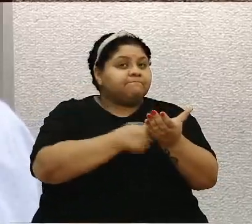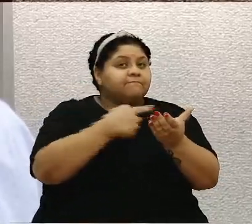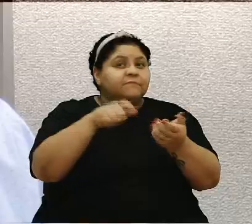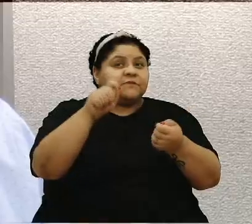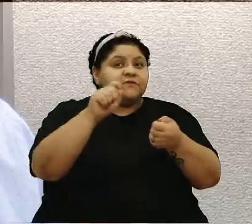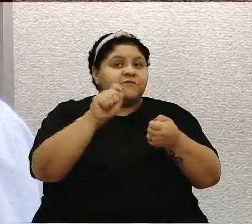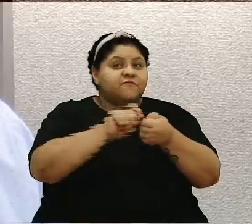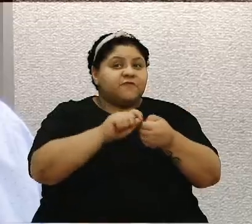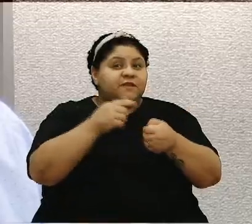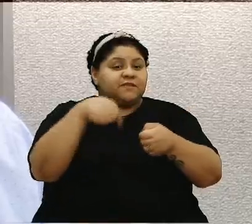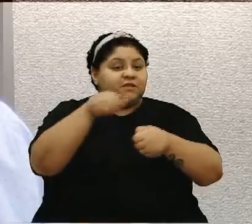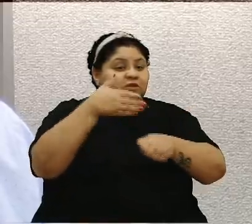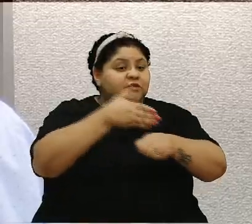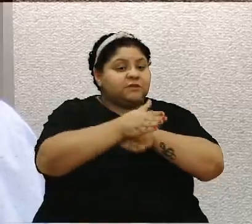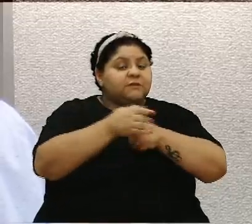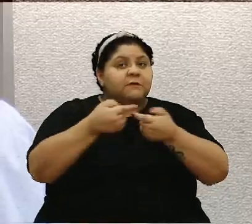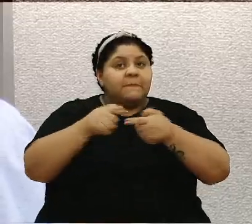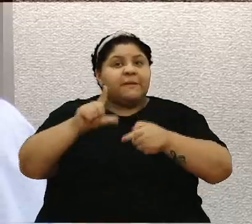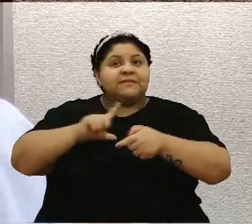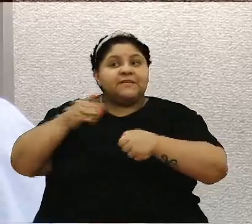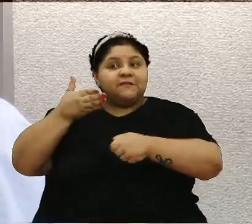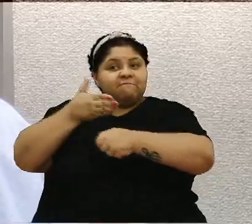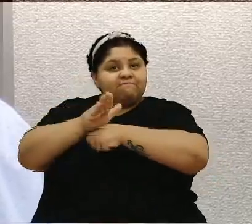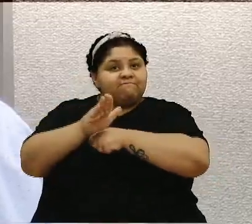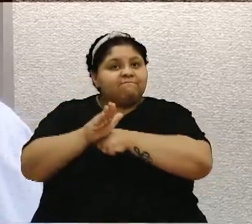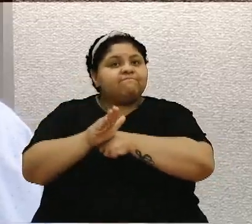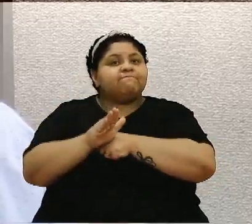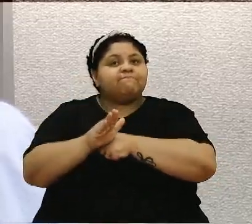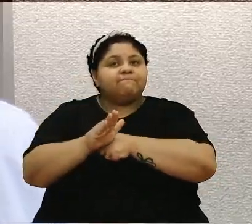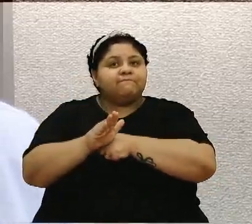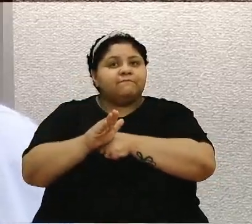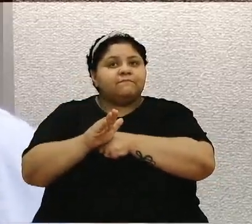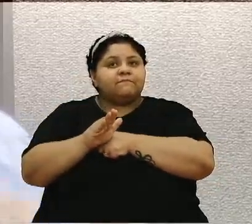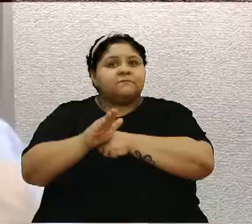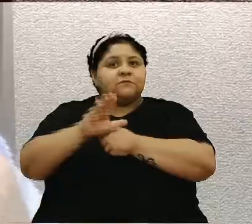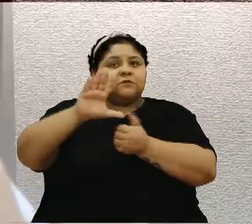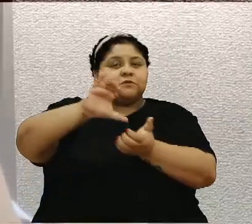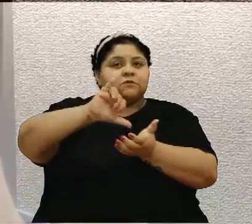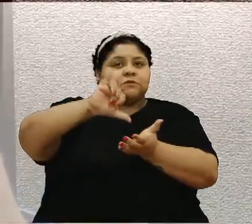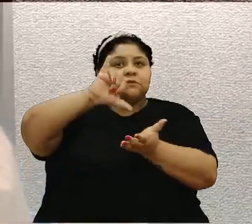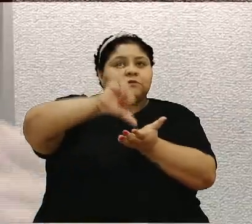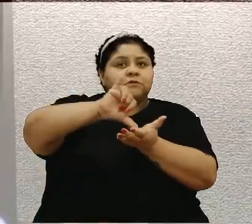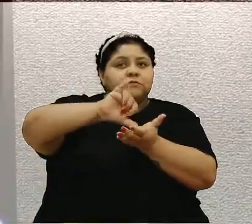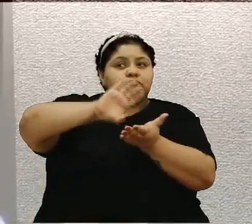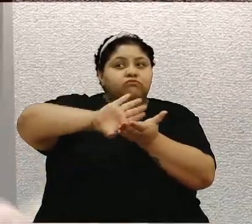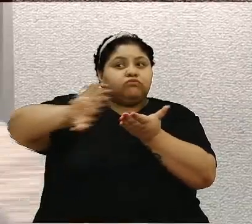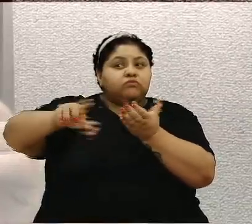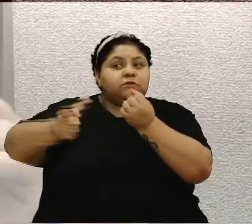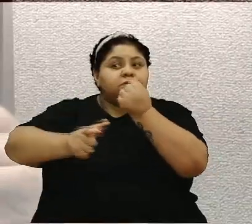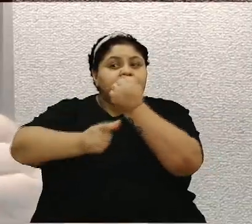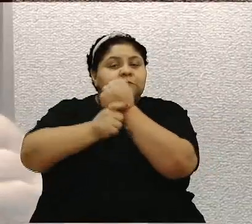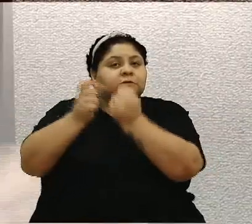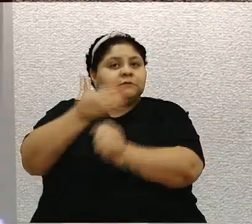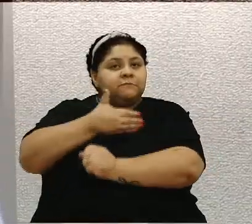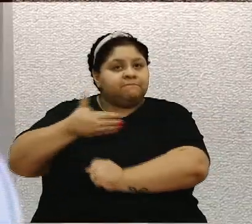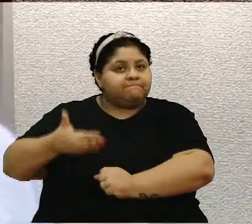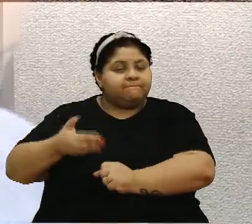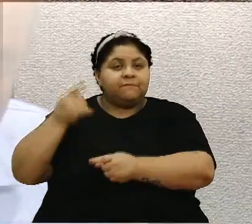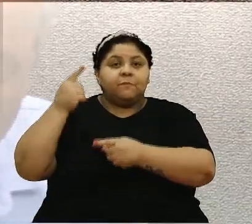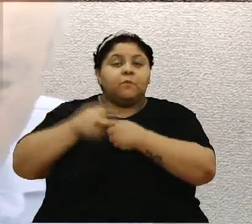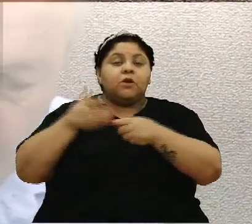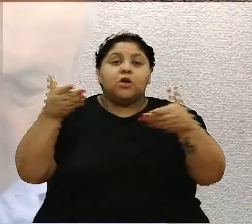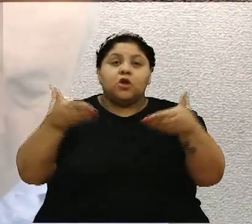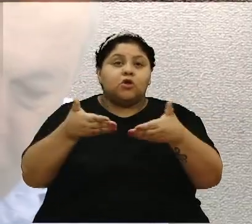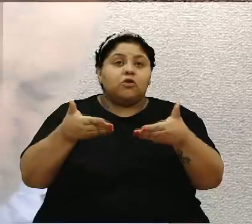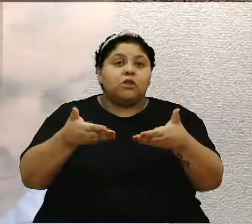a nossa parte, mas eles têm que fazer a deles na questão da descentralização da segurança pública. Porque hoje